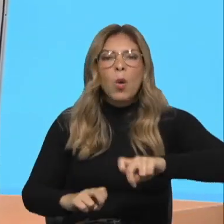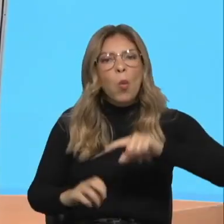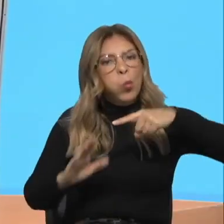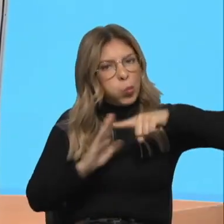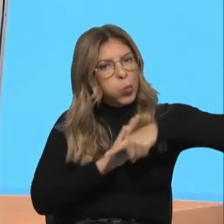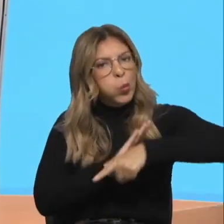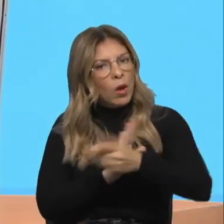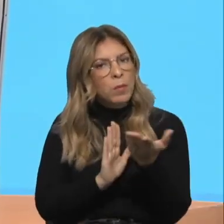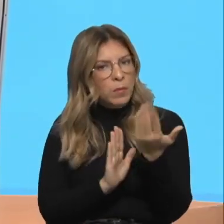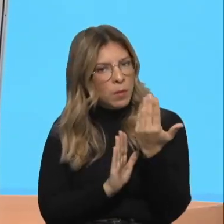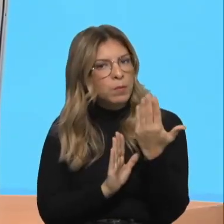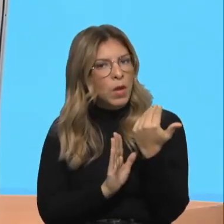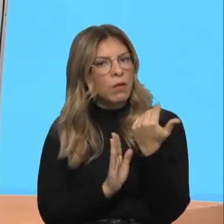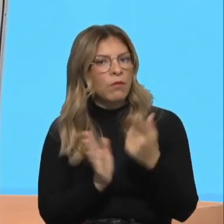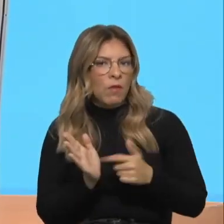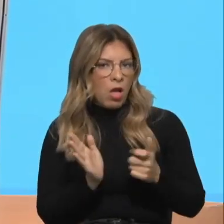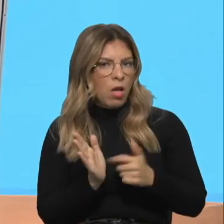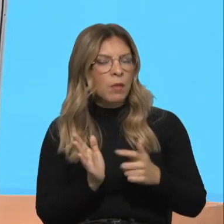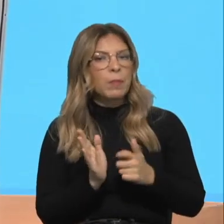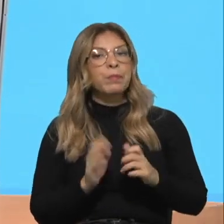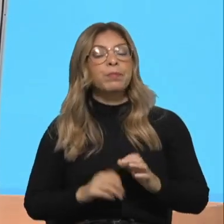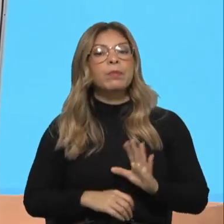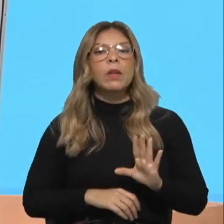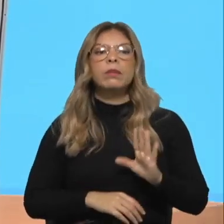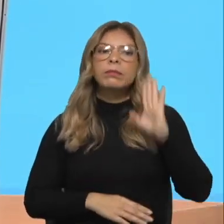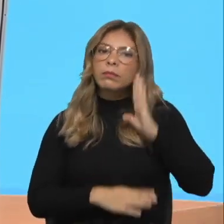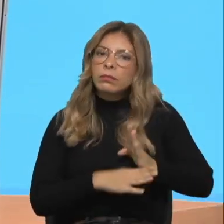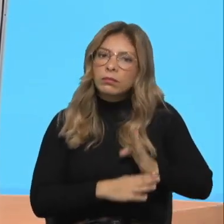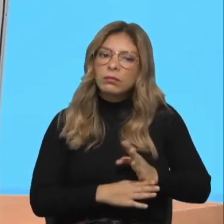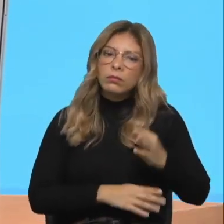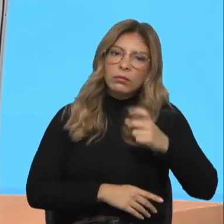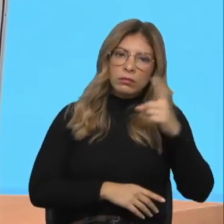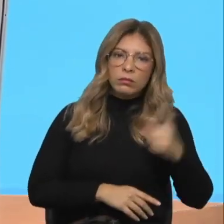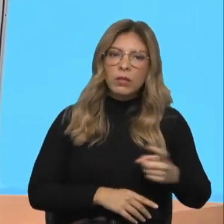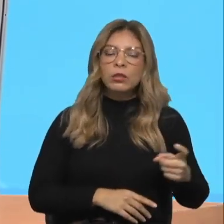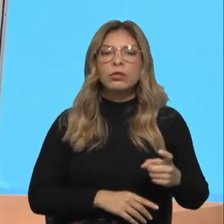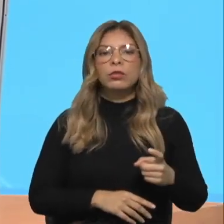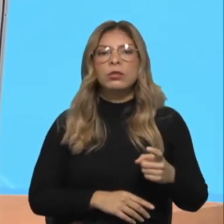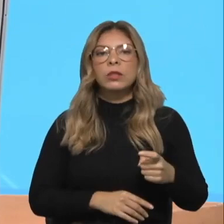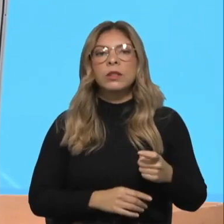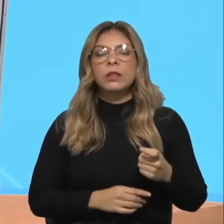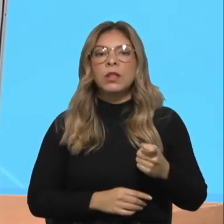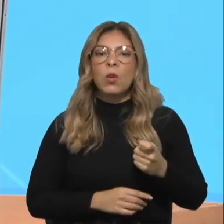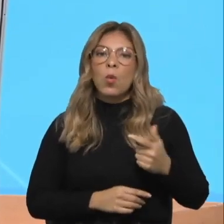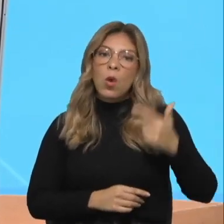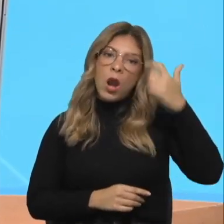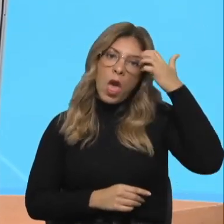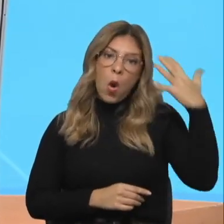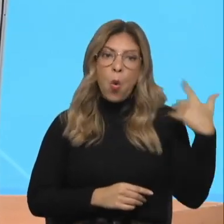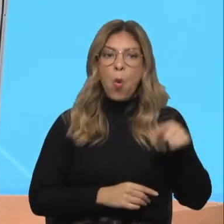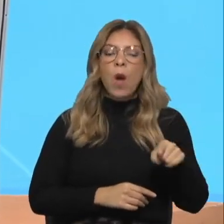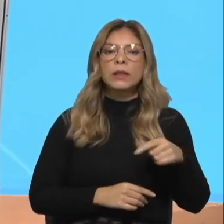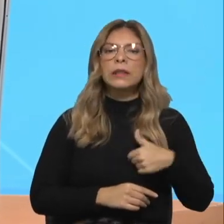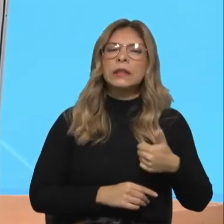intérprete do Vaticano II. Mas este desejo de paz do Papa Leão parece-me que também é um